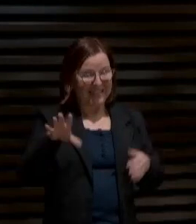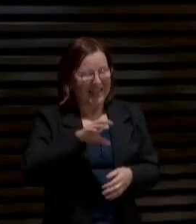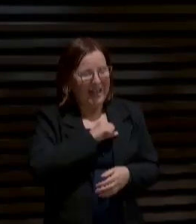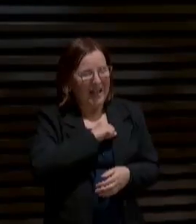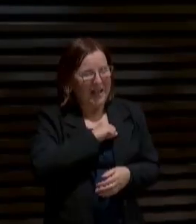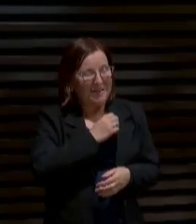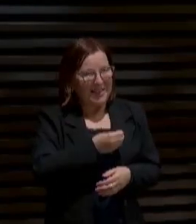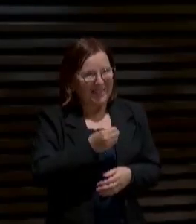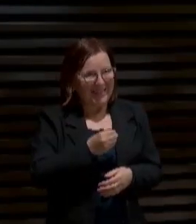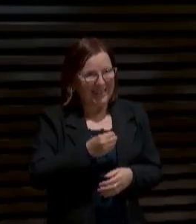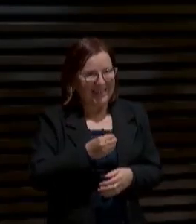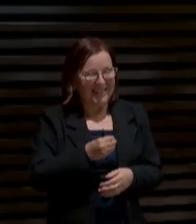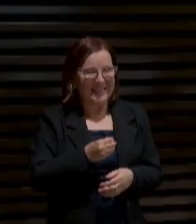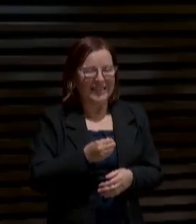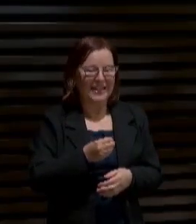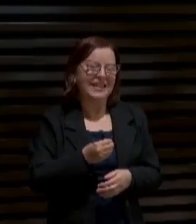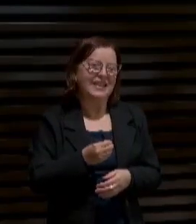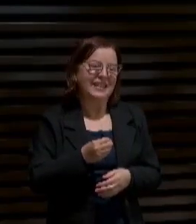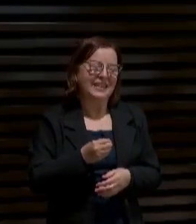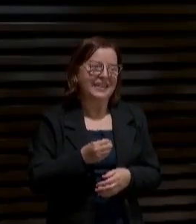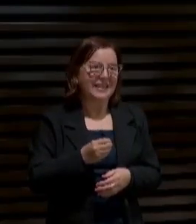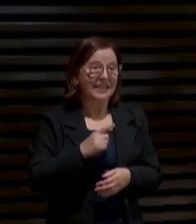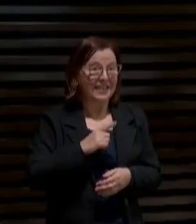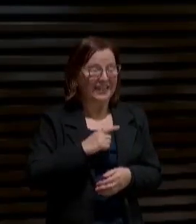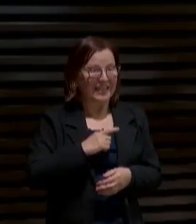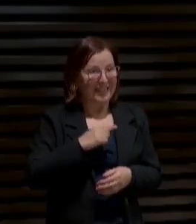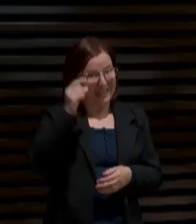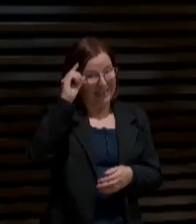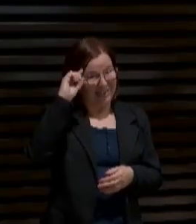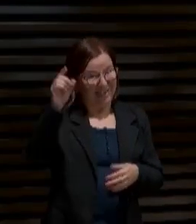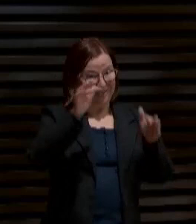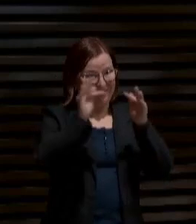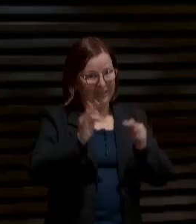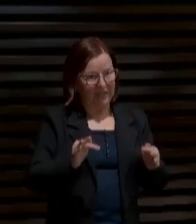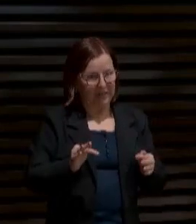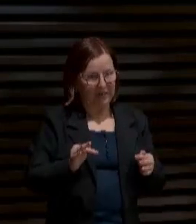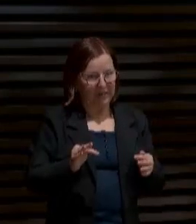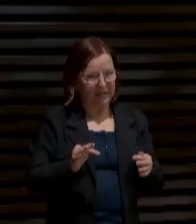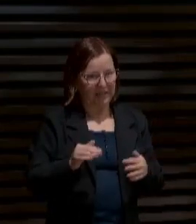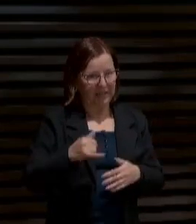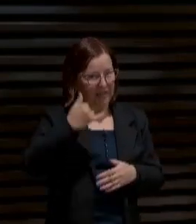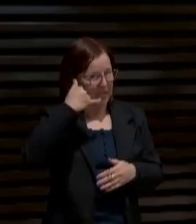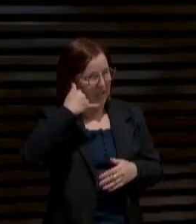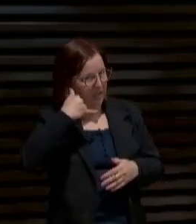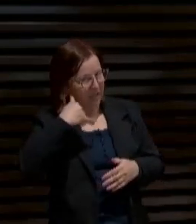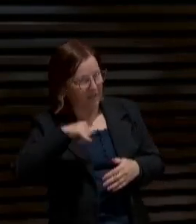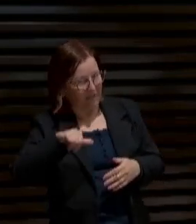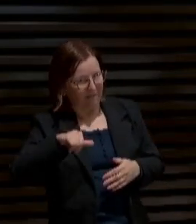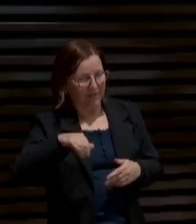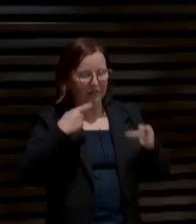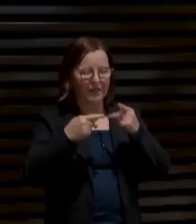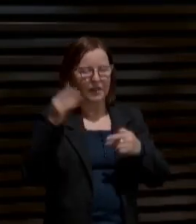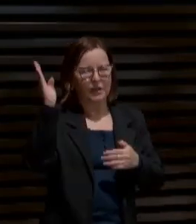felizes refreia língua do mal e evite que os seus lábios falem palavras enganosas as